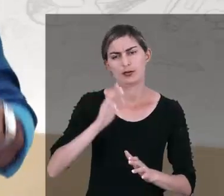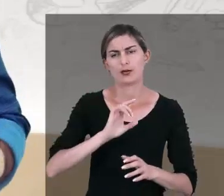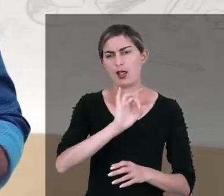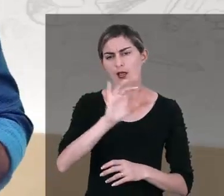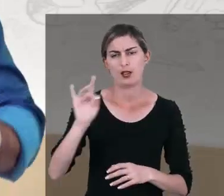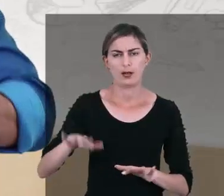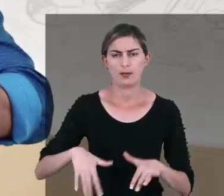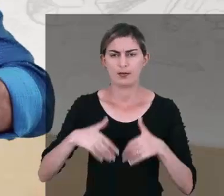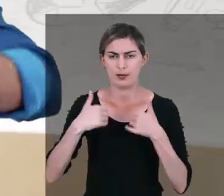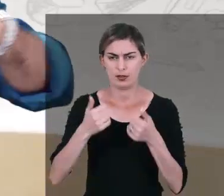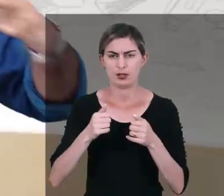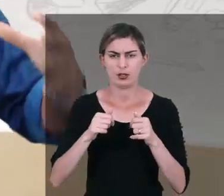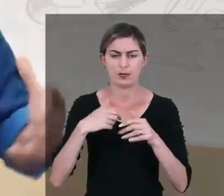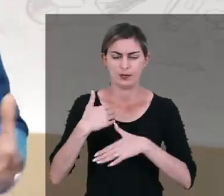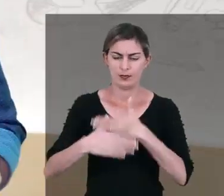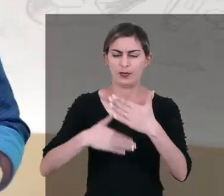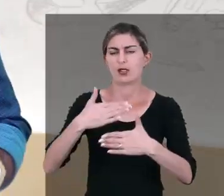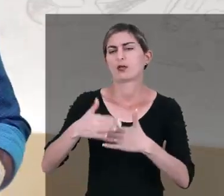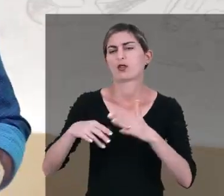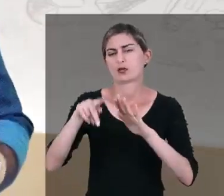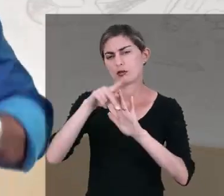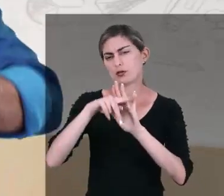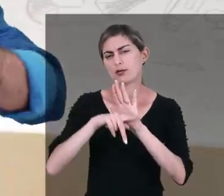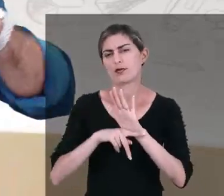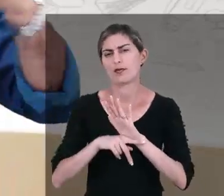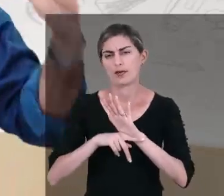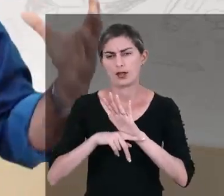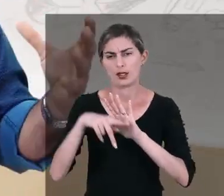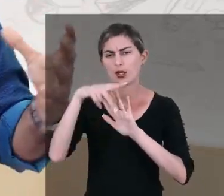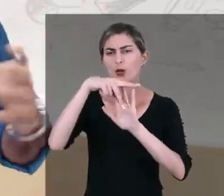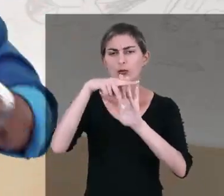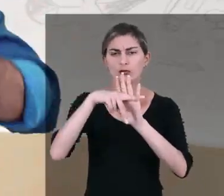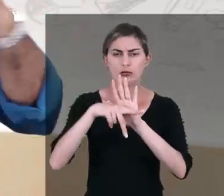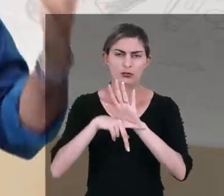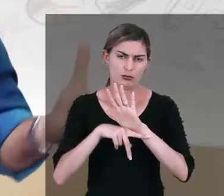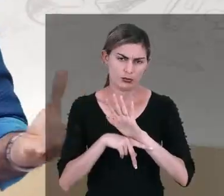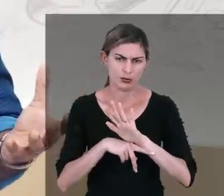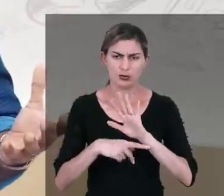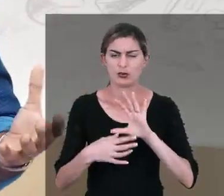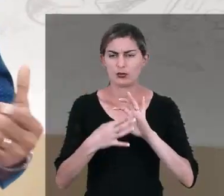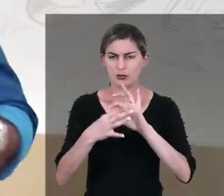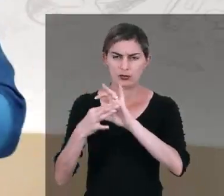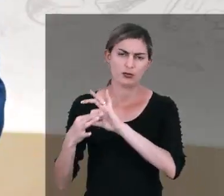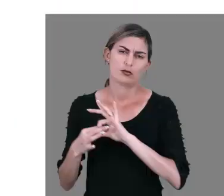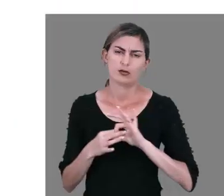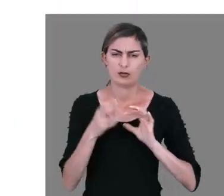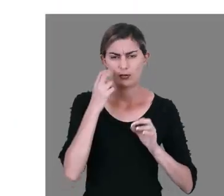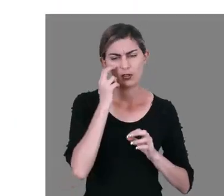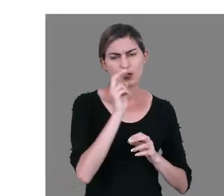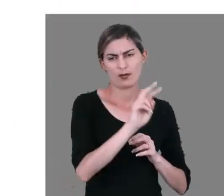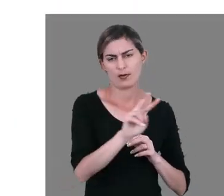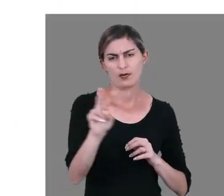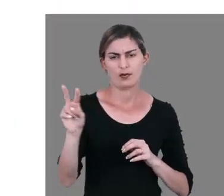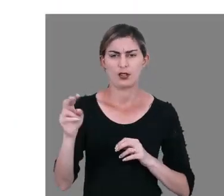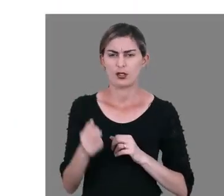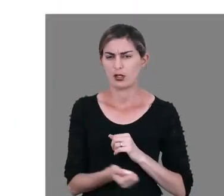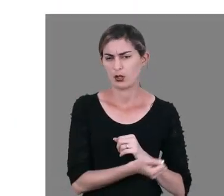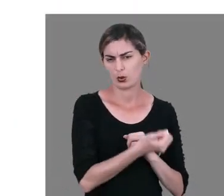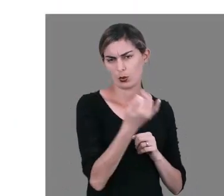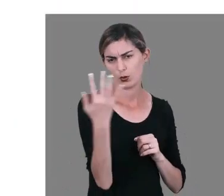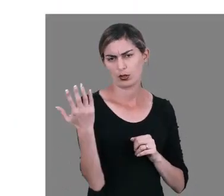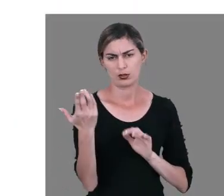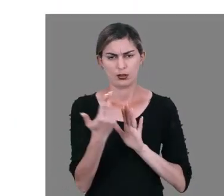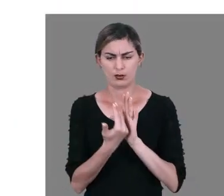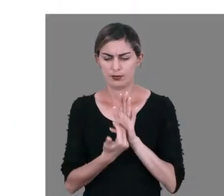mais vasta do processo do projeto, né? O projeto geralmente associa muitas coisas. Nós estamos vendo aqui, por essa quantidade de